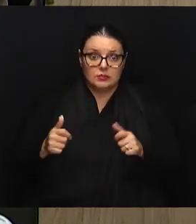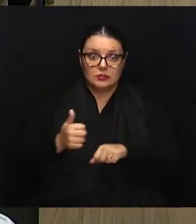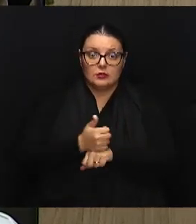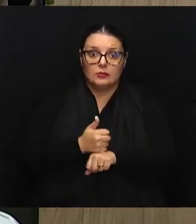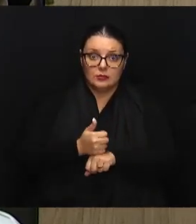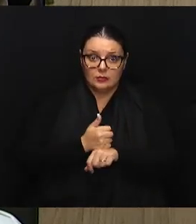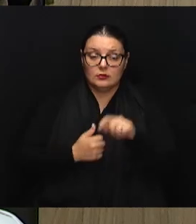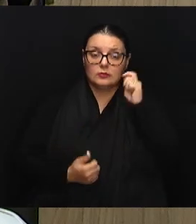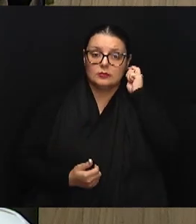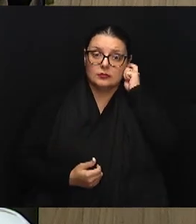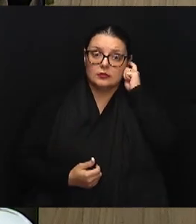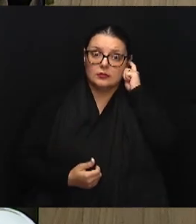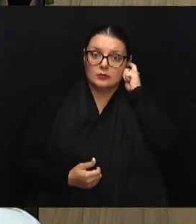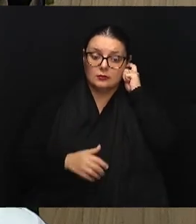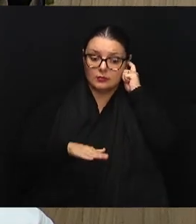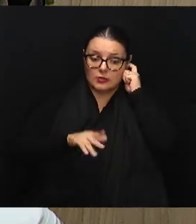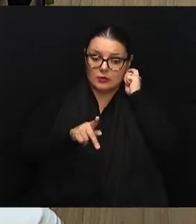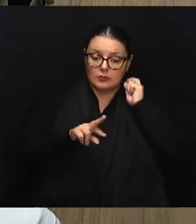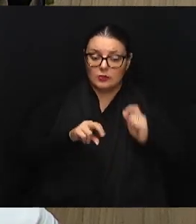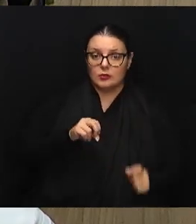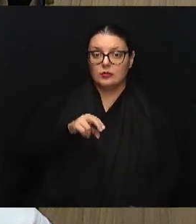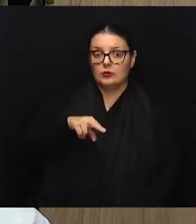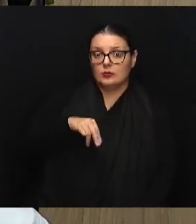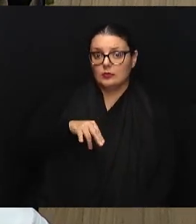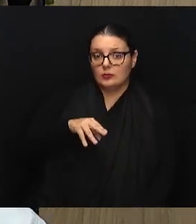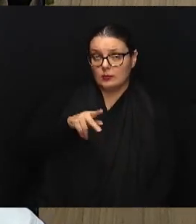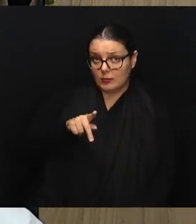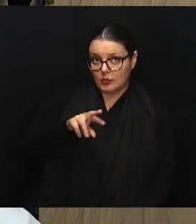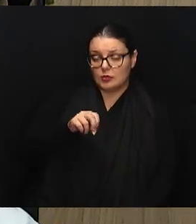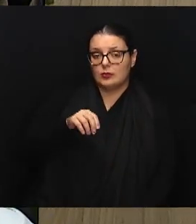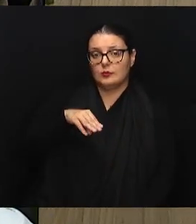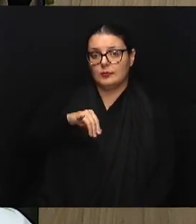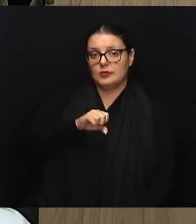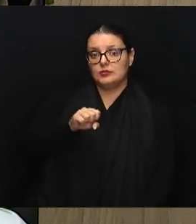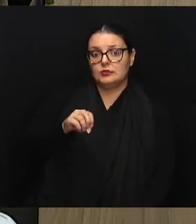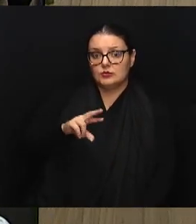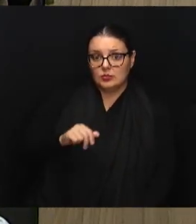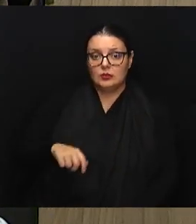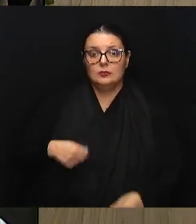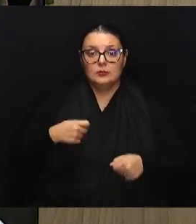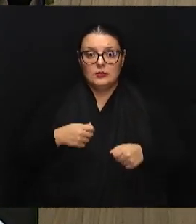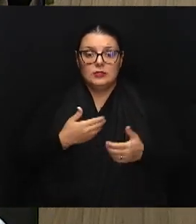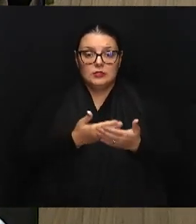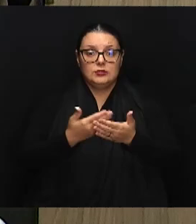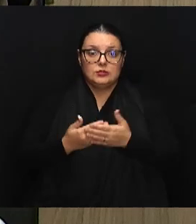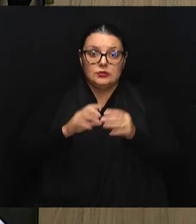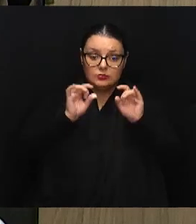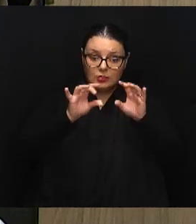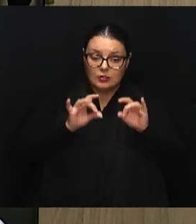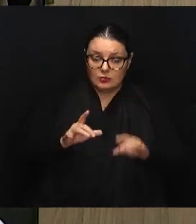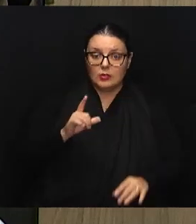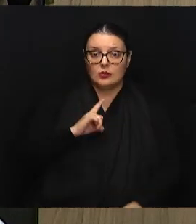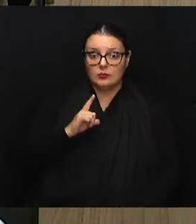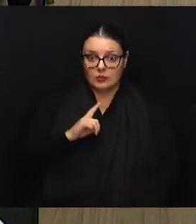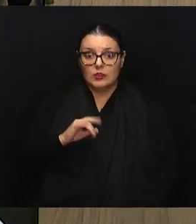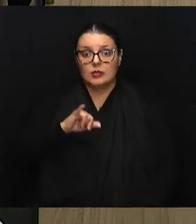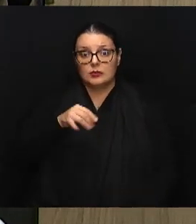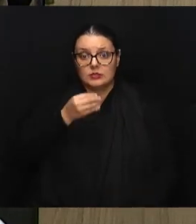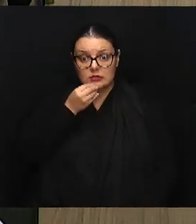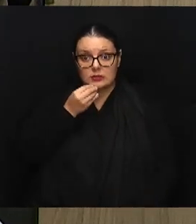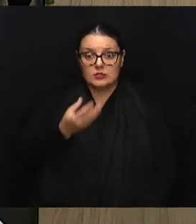crescimento profissional, uma área promissora. A gente precisa estudar, precisa se especializar, né, para ter